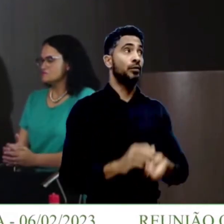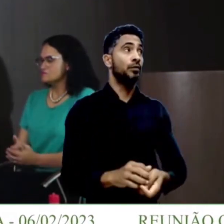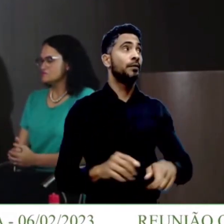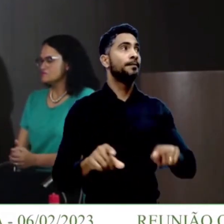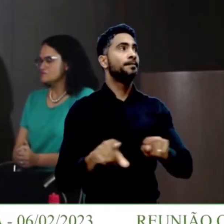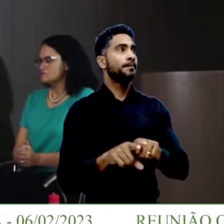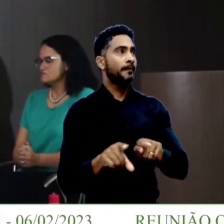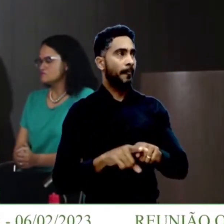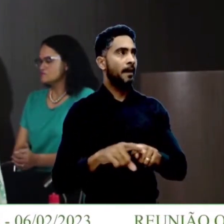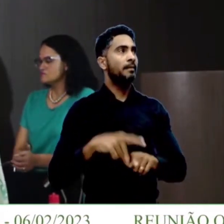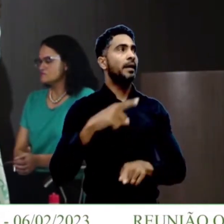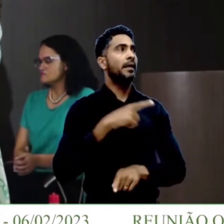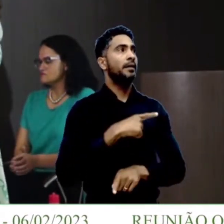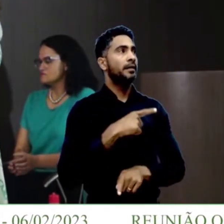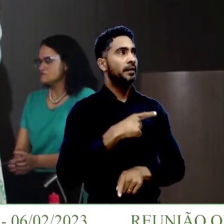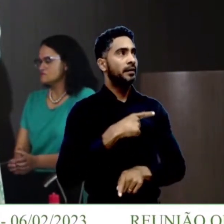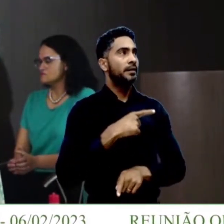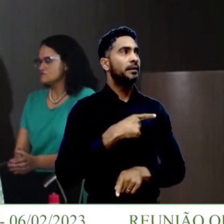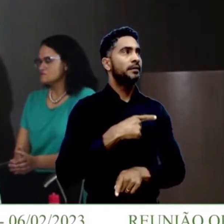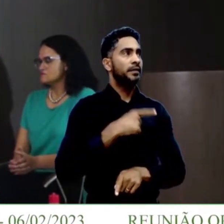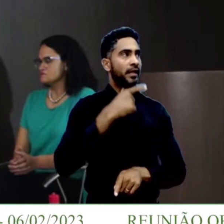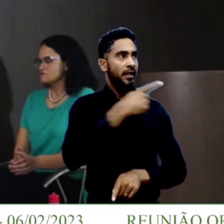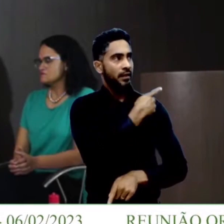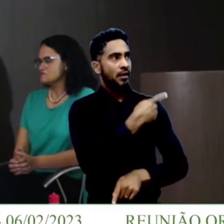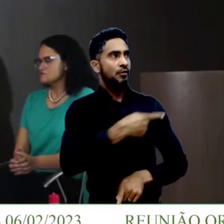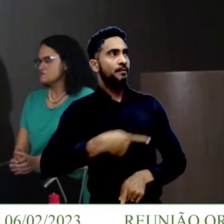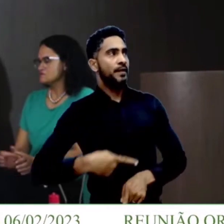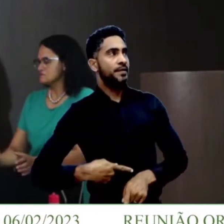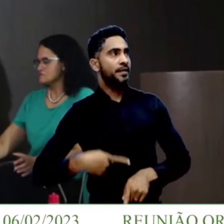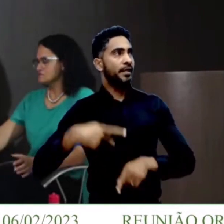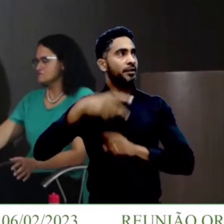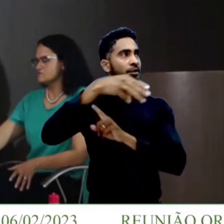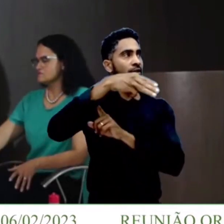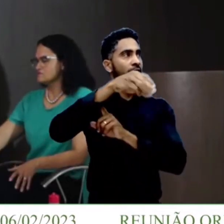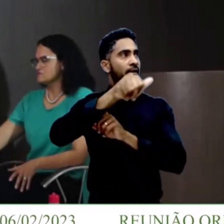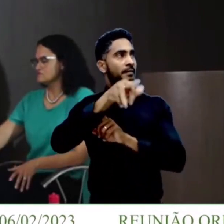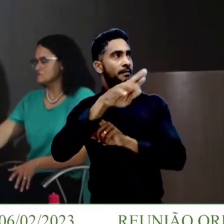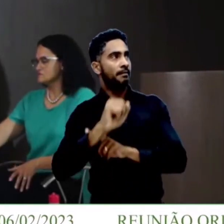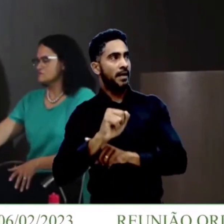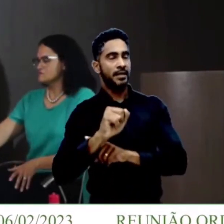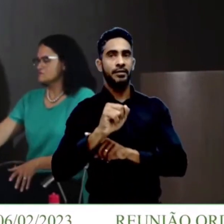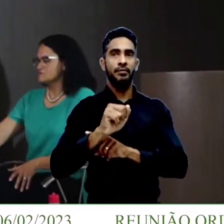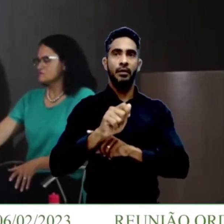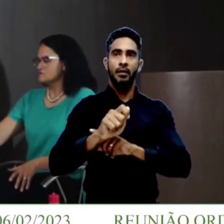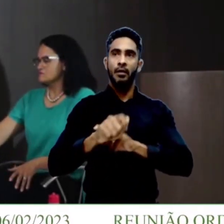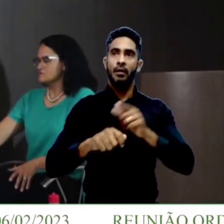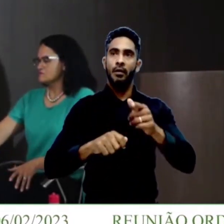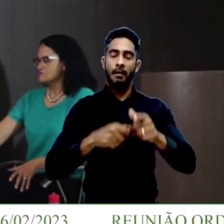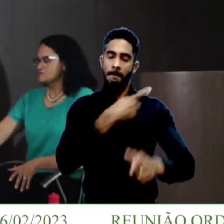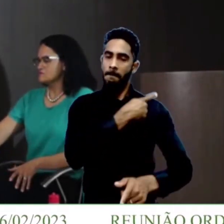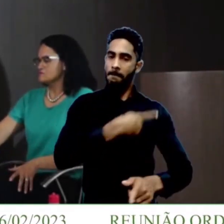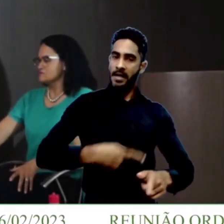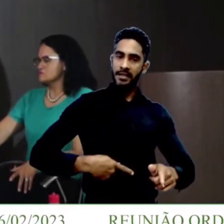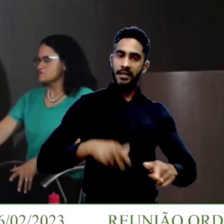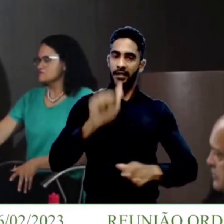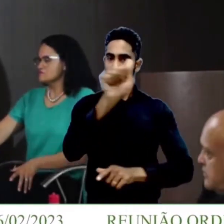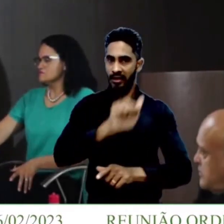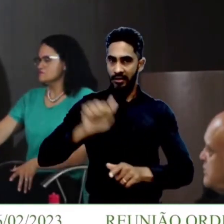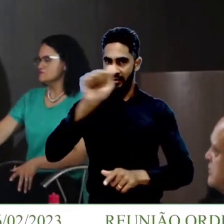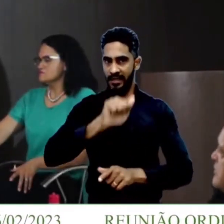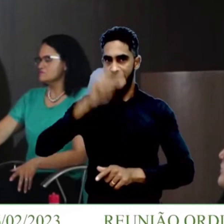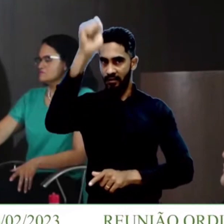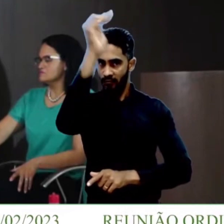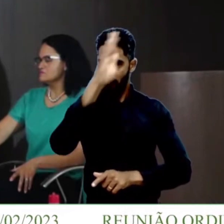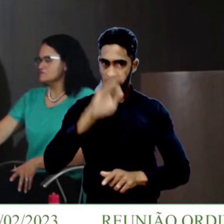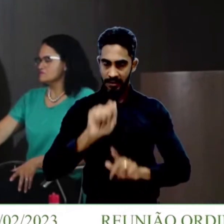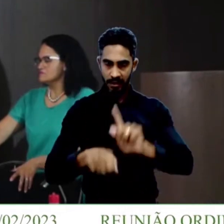Conferencistas ainda, nós teremos aí o Márcio Miller, que é presidente da Associação Brasileira de Supermercados, o Daniel Watanabe, um grande entendedor